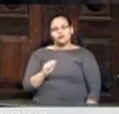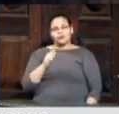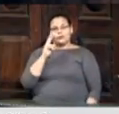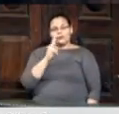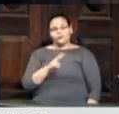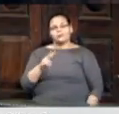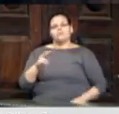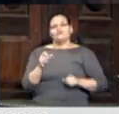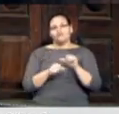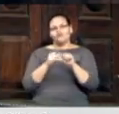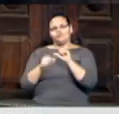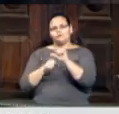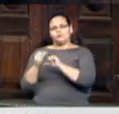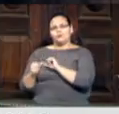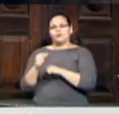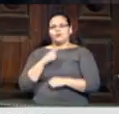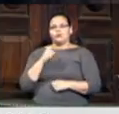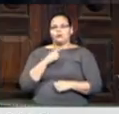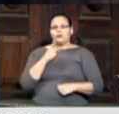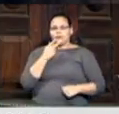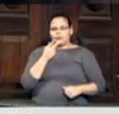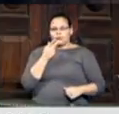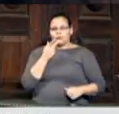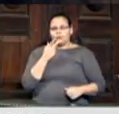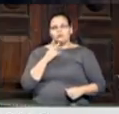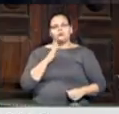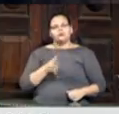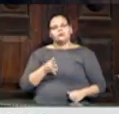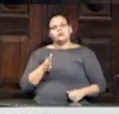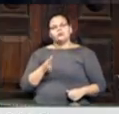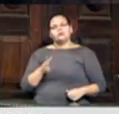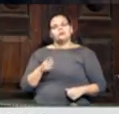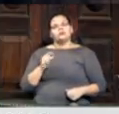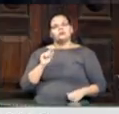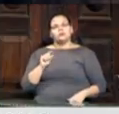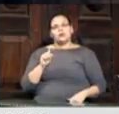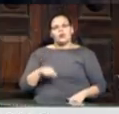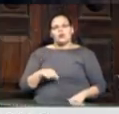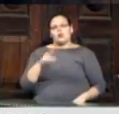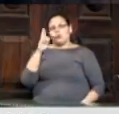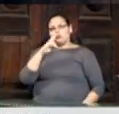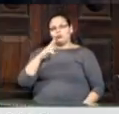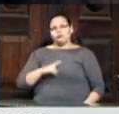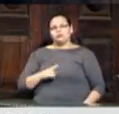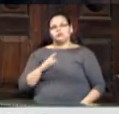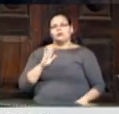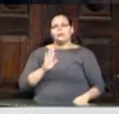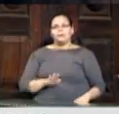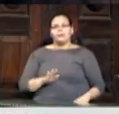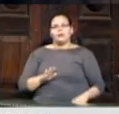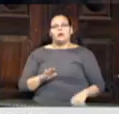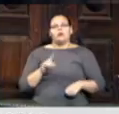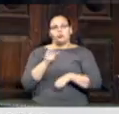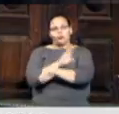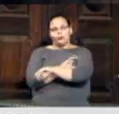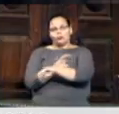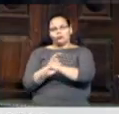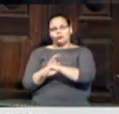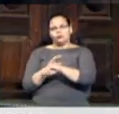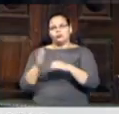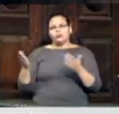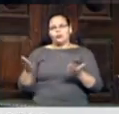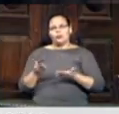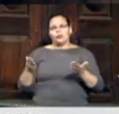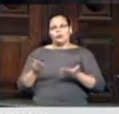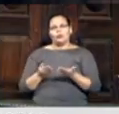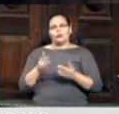essa transição, estive aqui já falando sobre a questão da Rússia, mas justamente enaltecendo a questão da cultura. Hoje